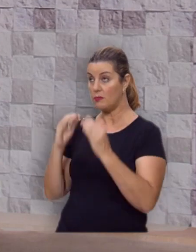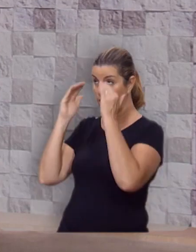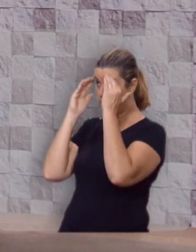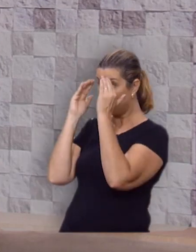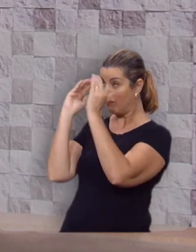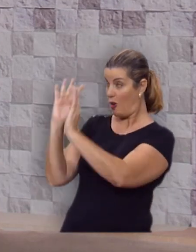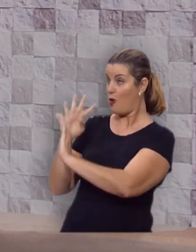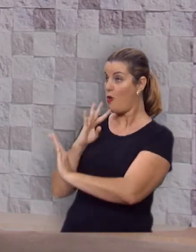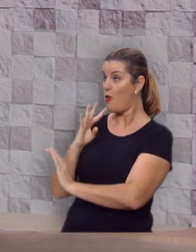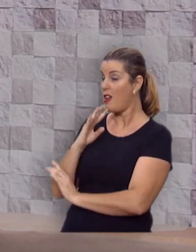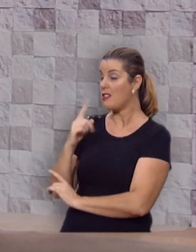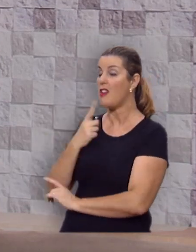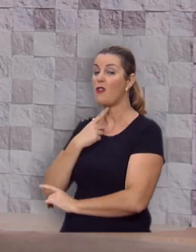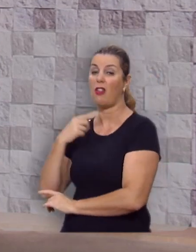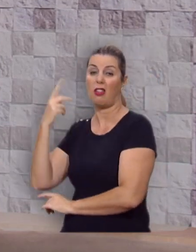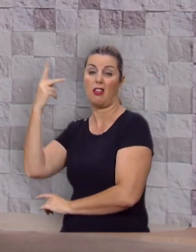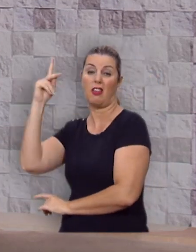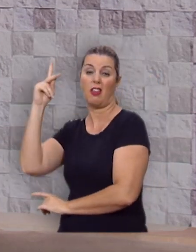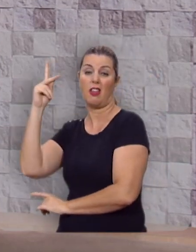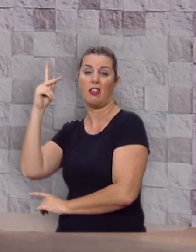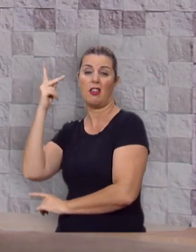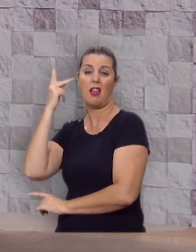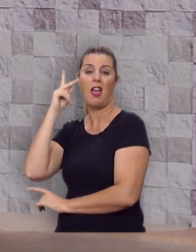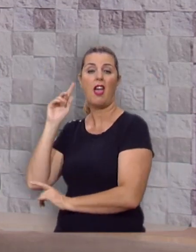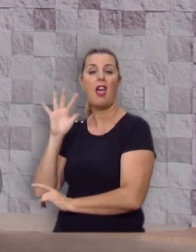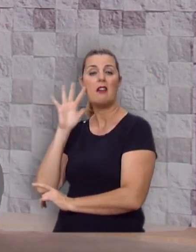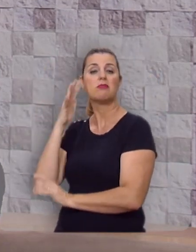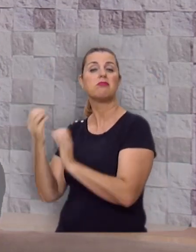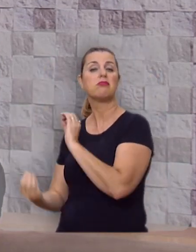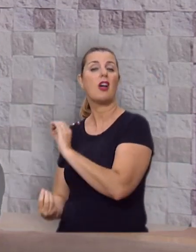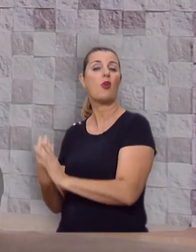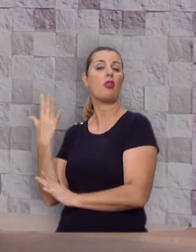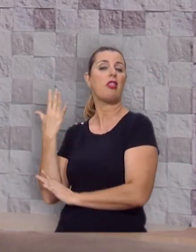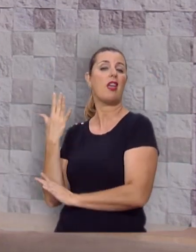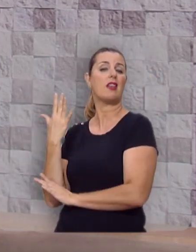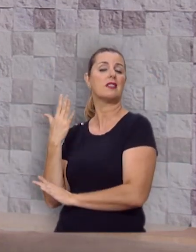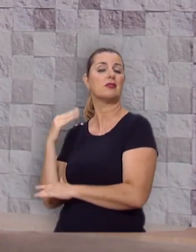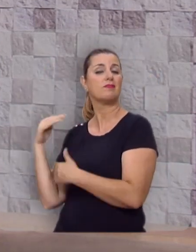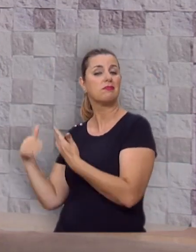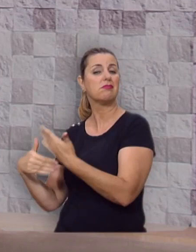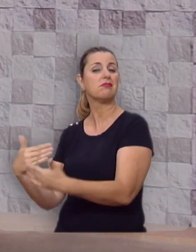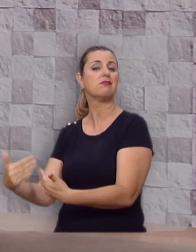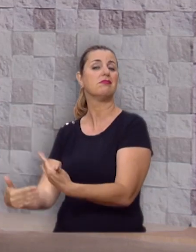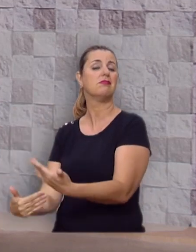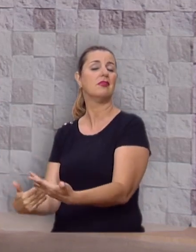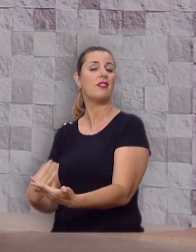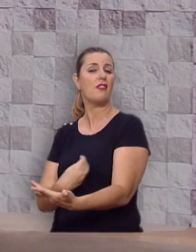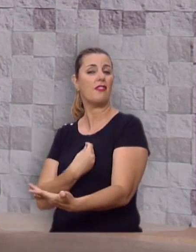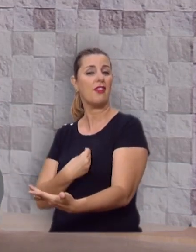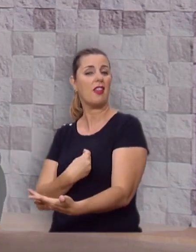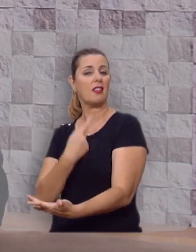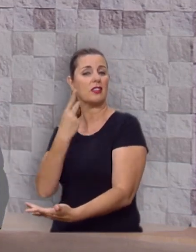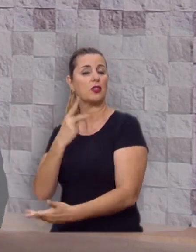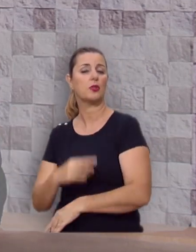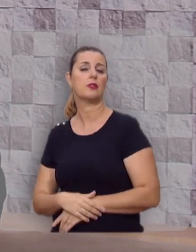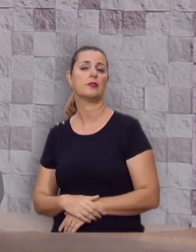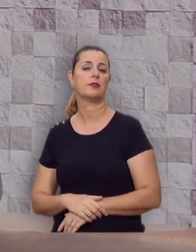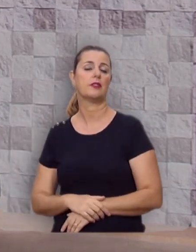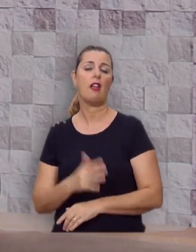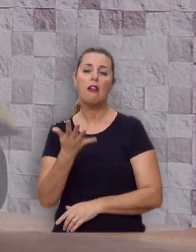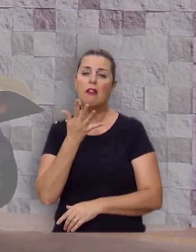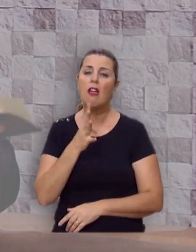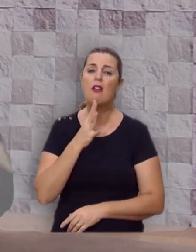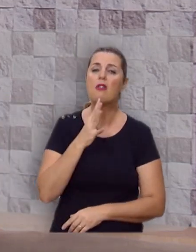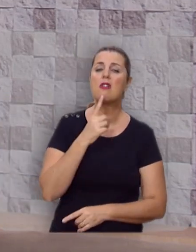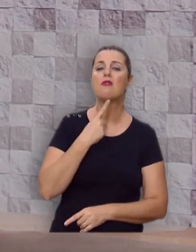maneira, conhecer a vontade de Deus é resultado, é consequência de um estilo de vida.